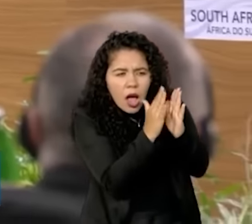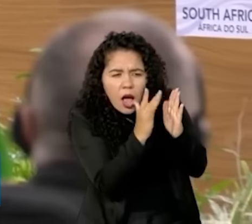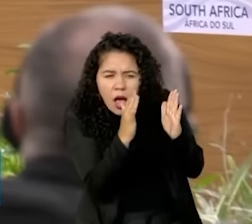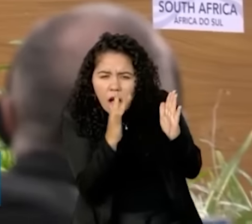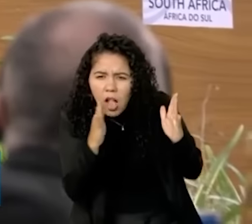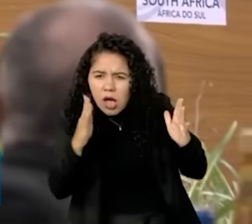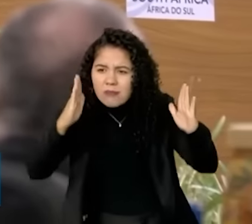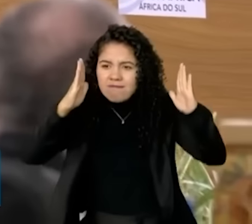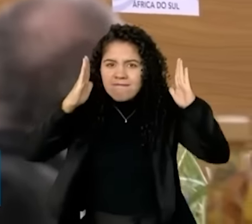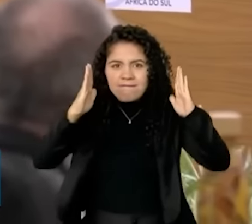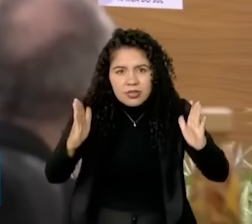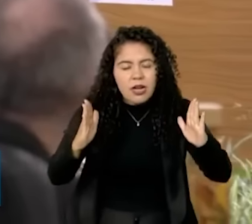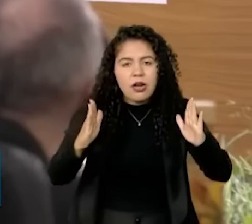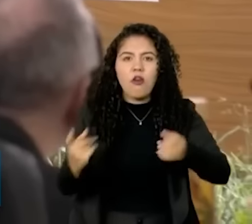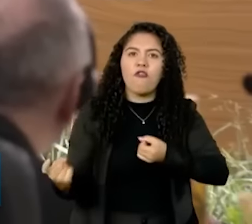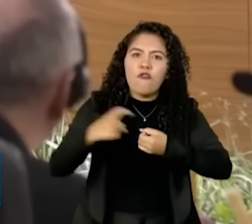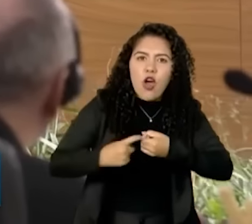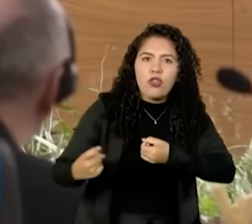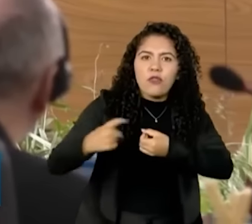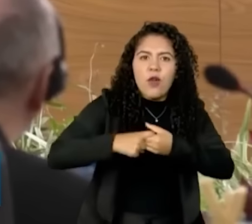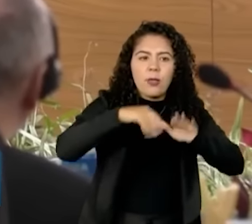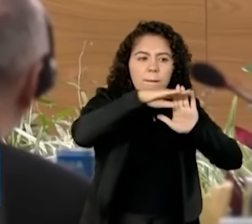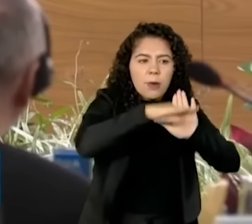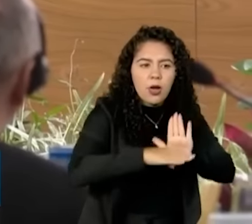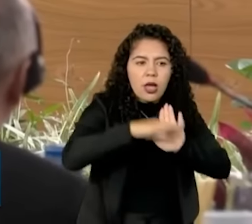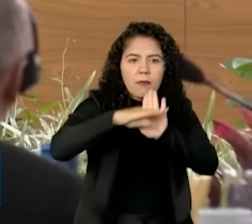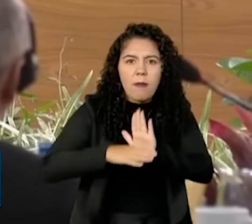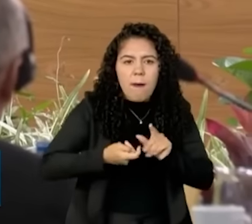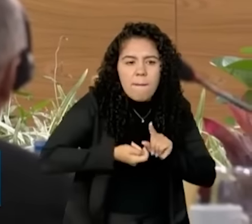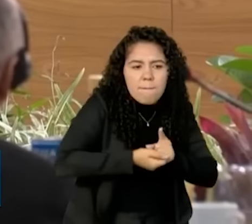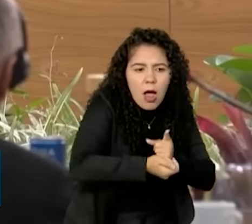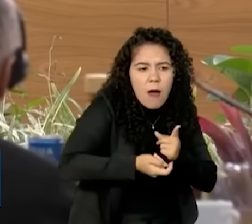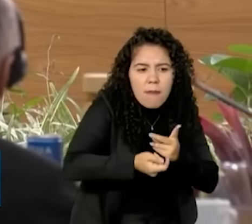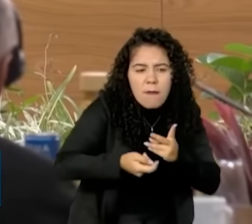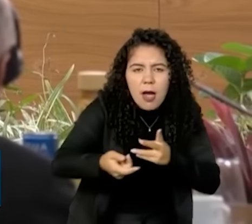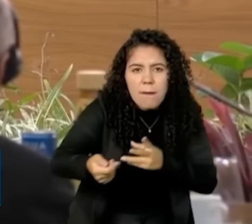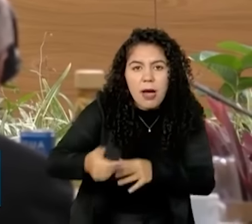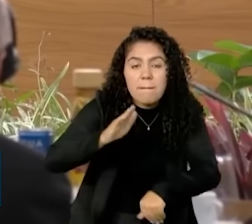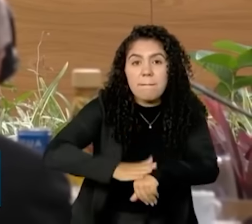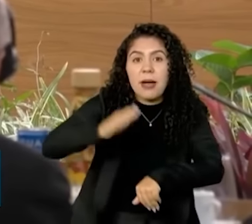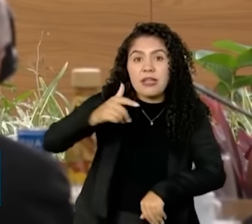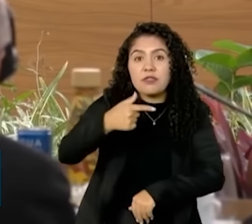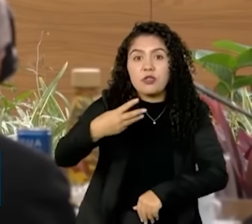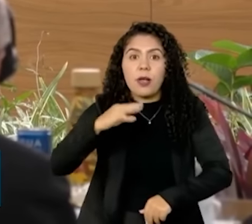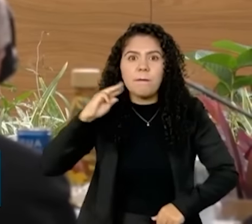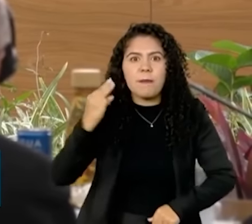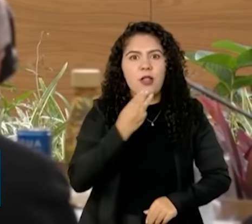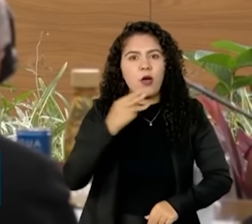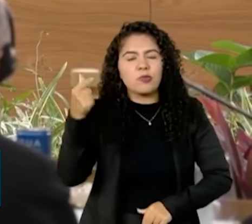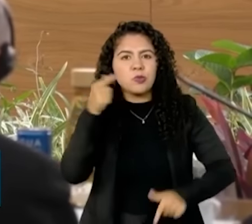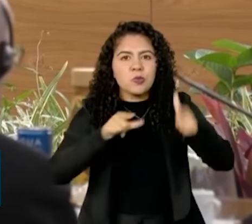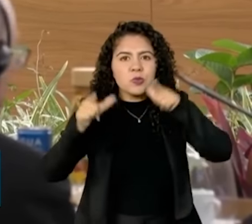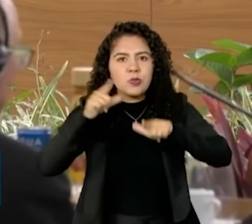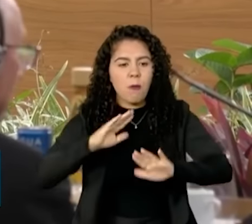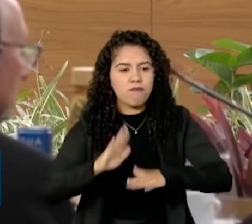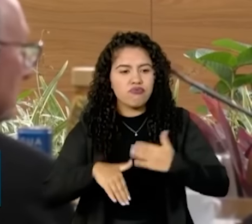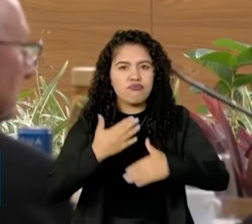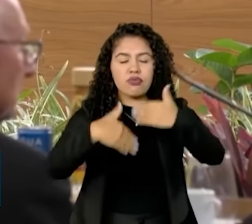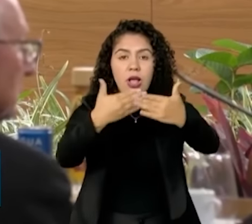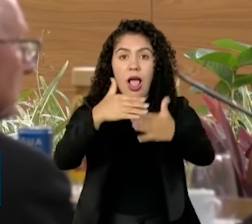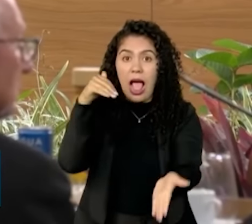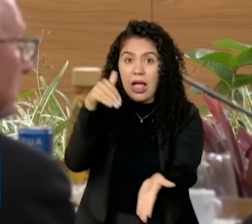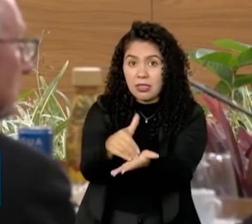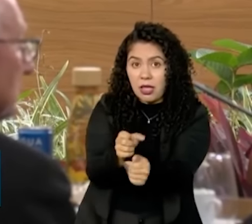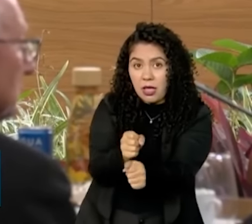retorno desses programas já retirou mais de 24 milhões e meio de pessoas da extrema pobreza. Até